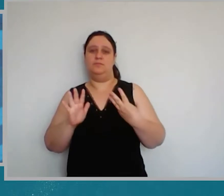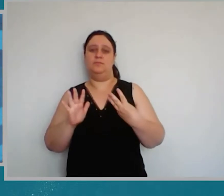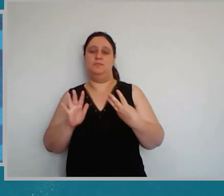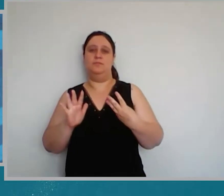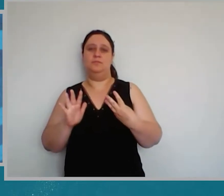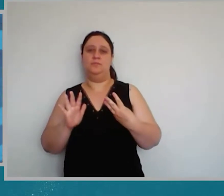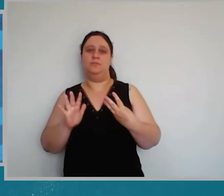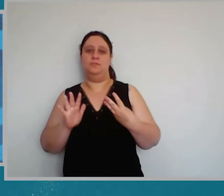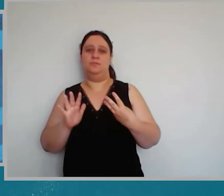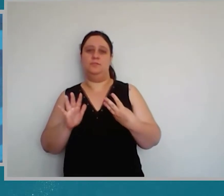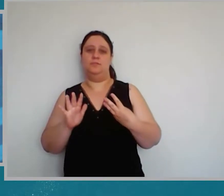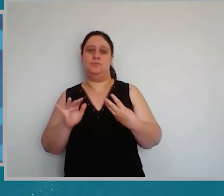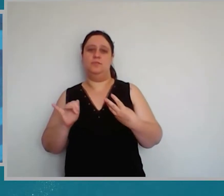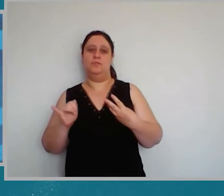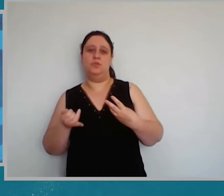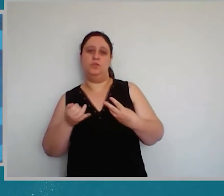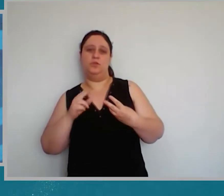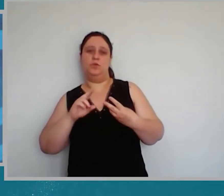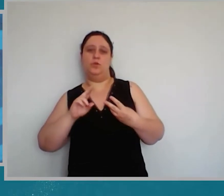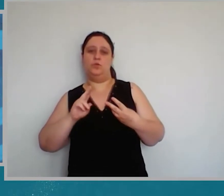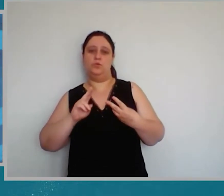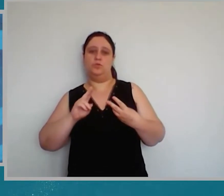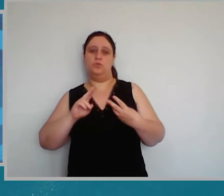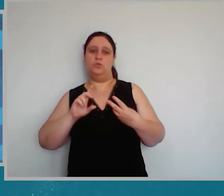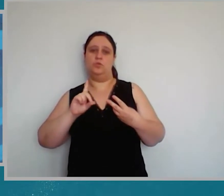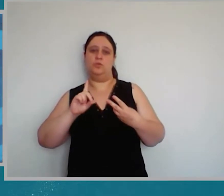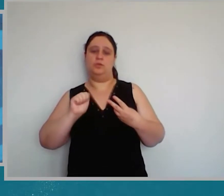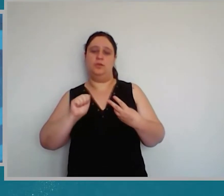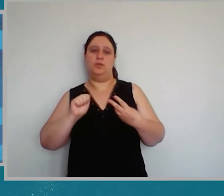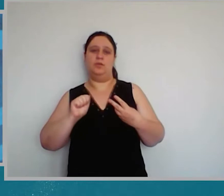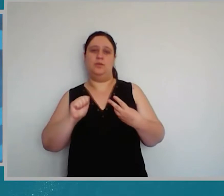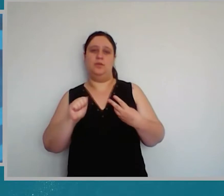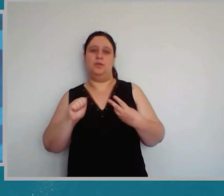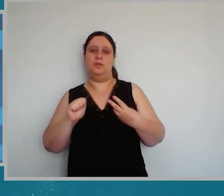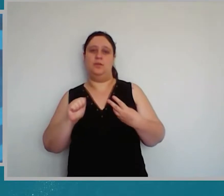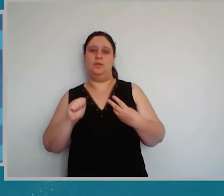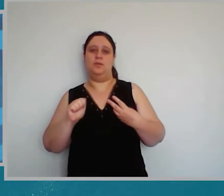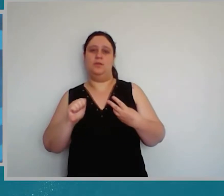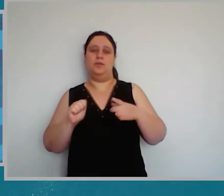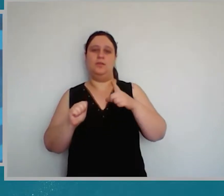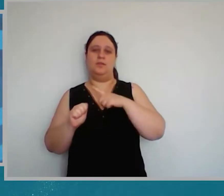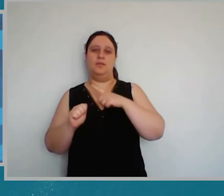Judá gerou de Tamar a Pérez e Zera.